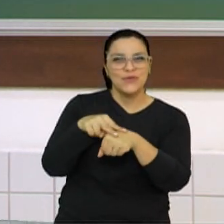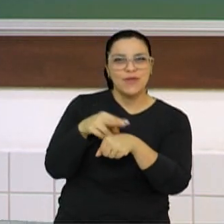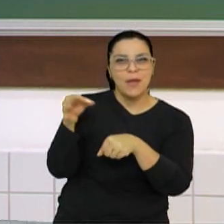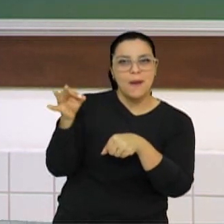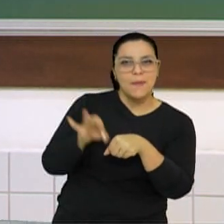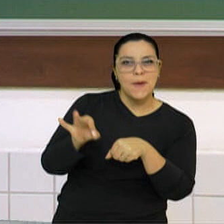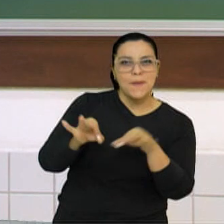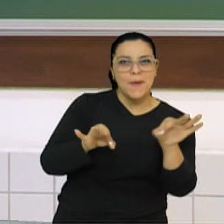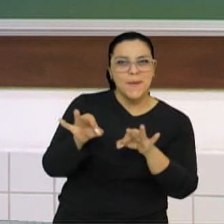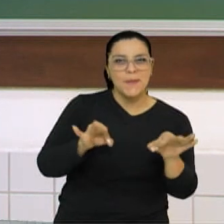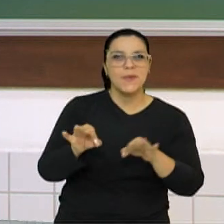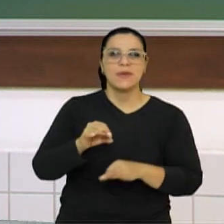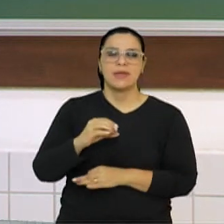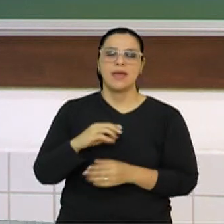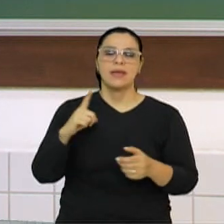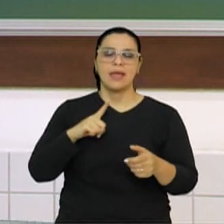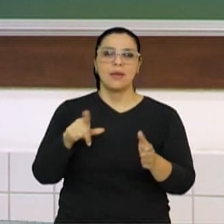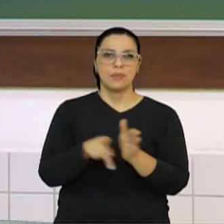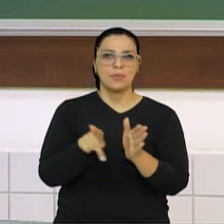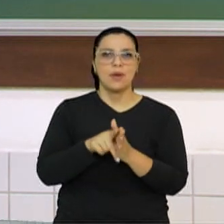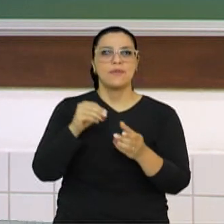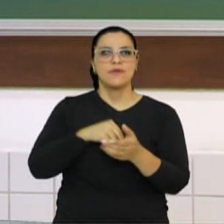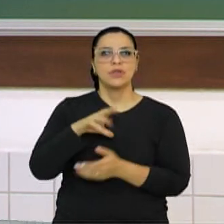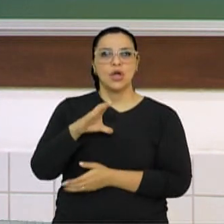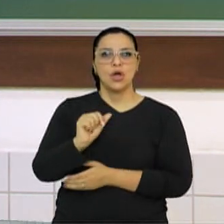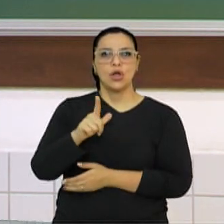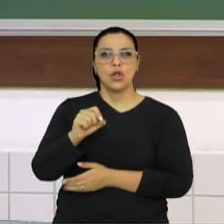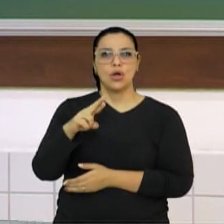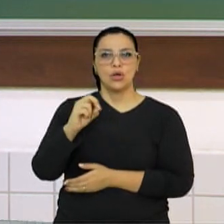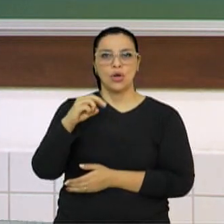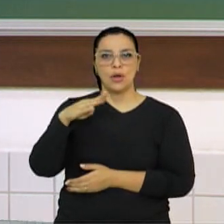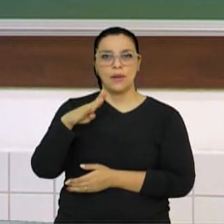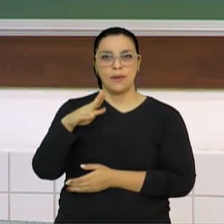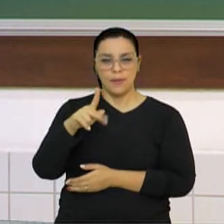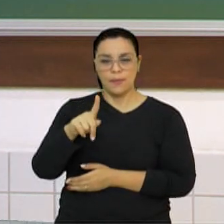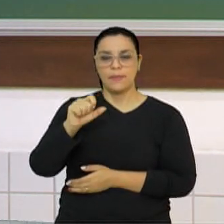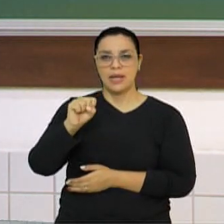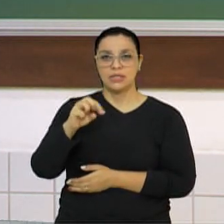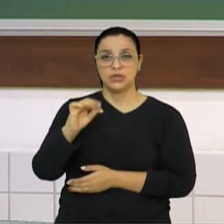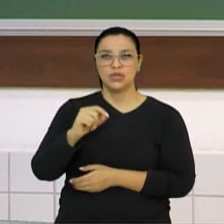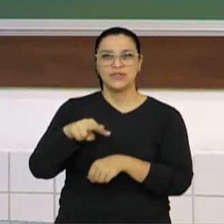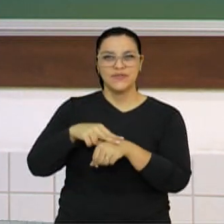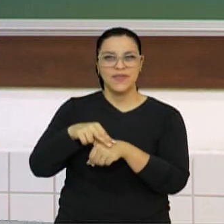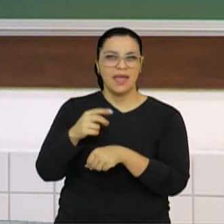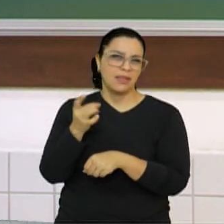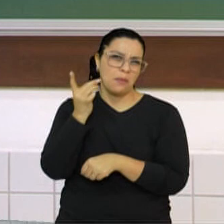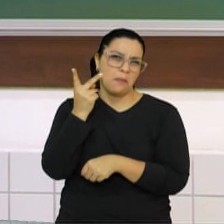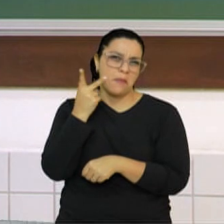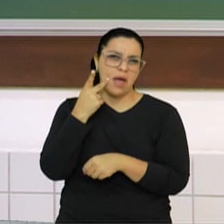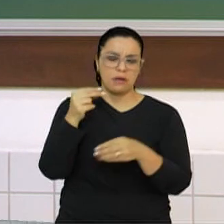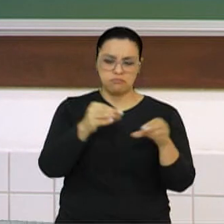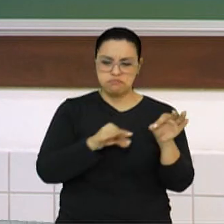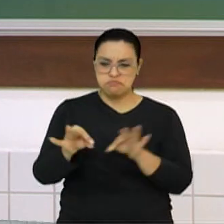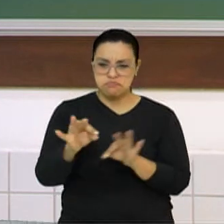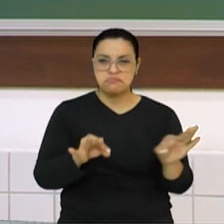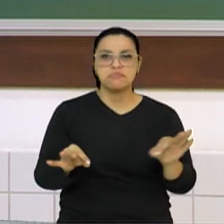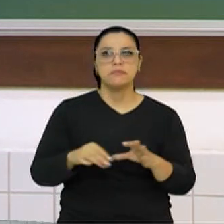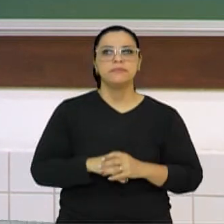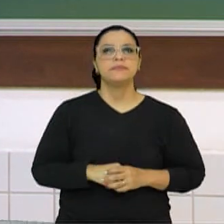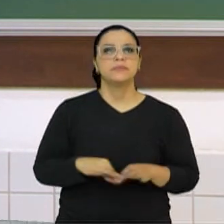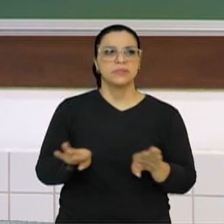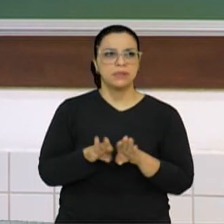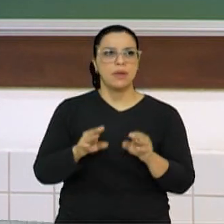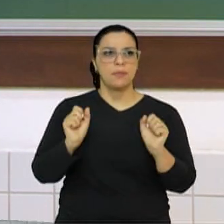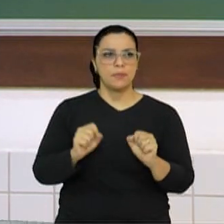o que você precisa? Aquilo que eu falei para vocês, o cloroplasto, aquela organelinha verdinha lá que você vai colocar distribuído por aqui, né?